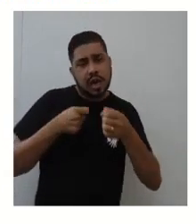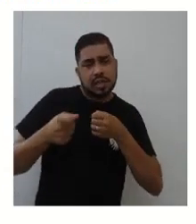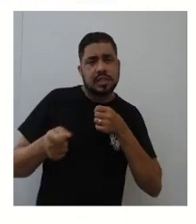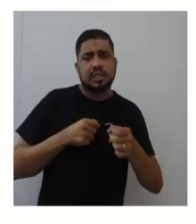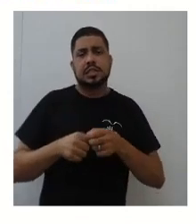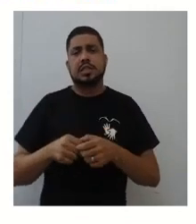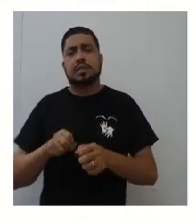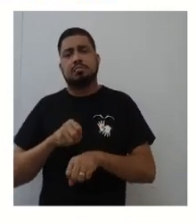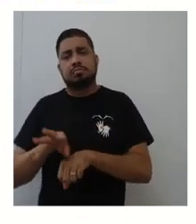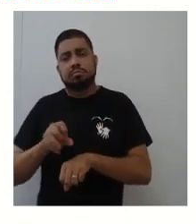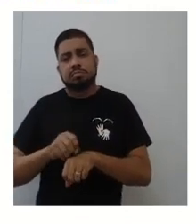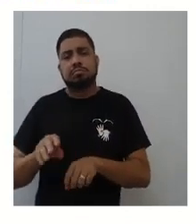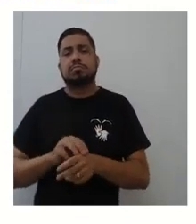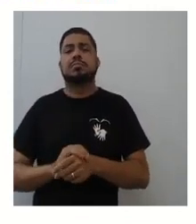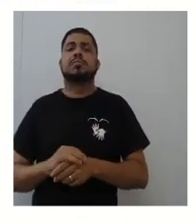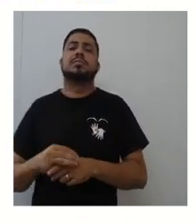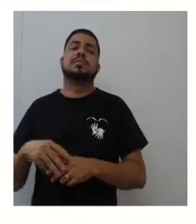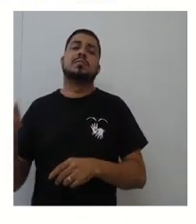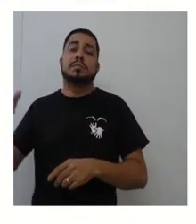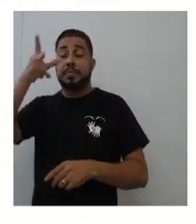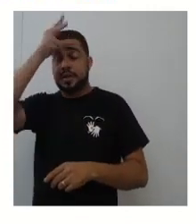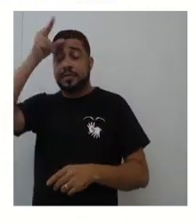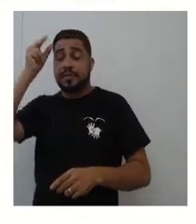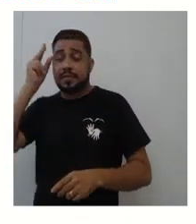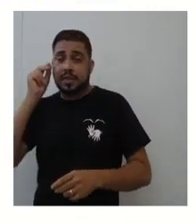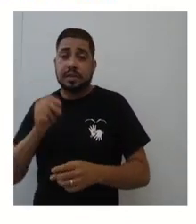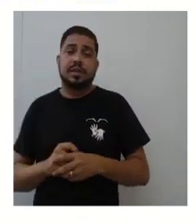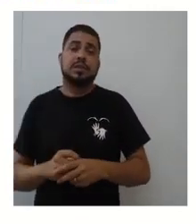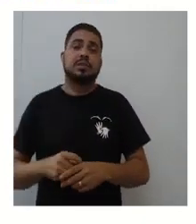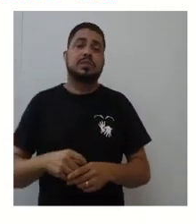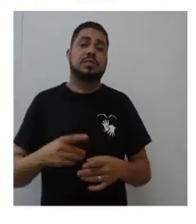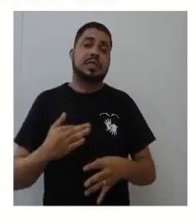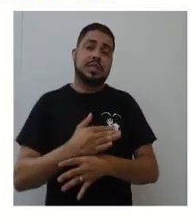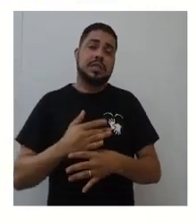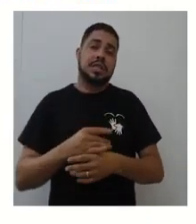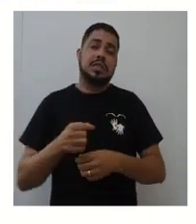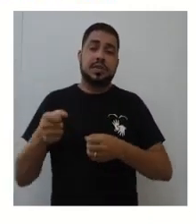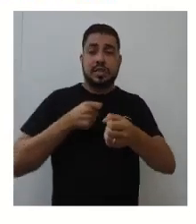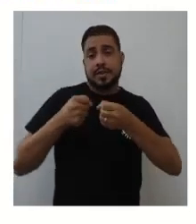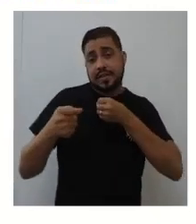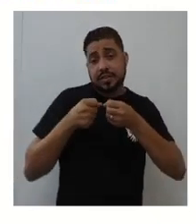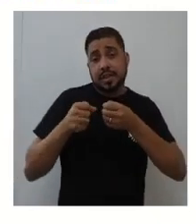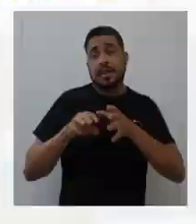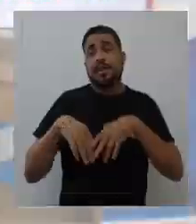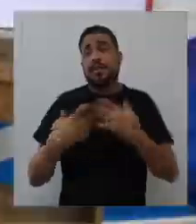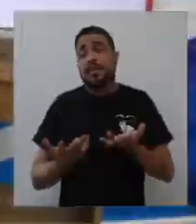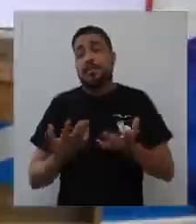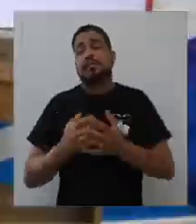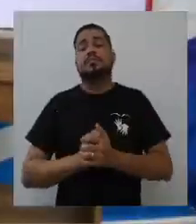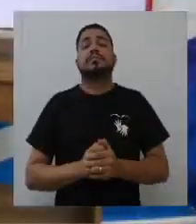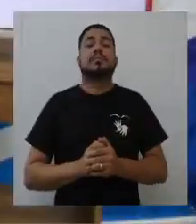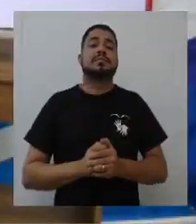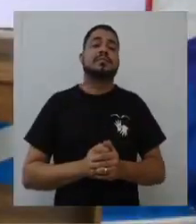que foram passadas pelo prefeito da cidade durante uma entrevista. Então, olha só.